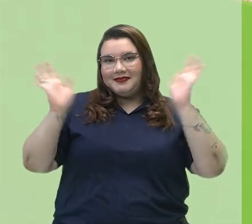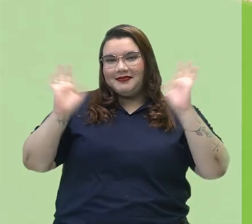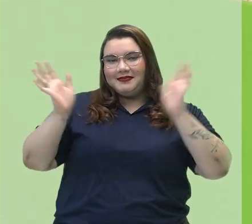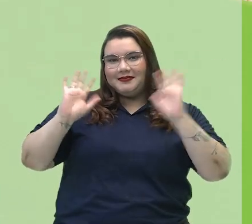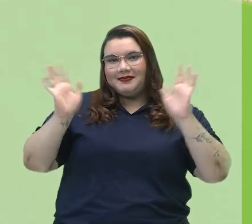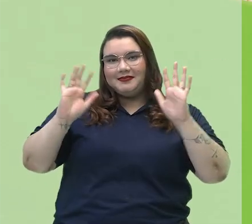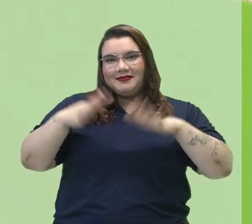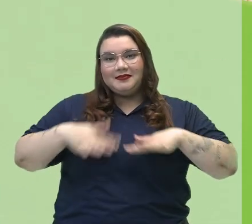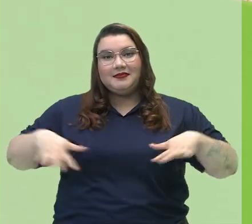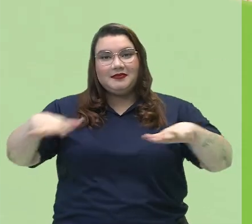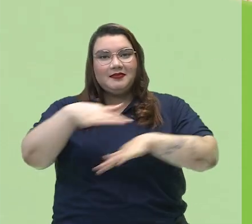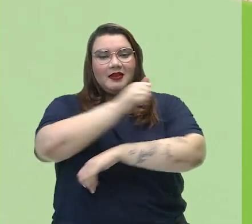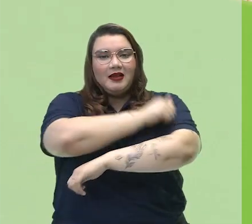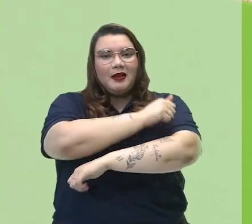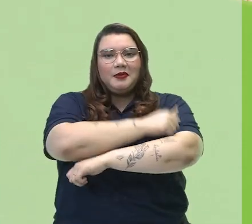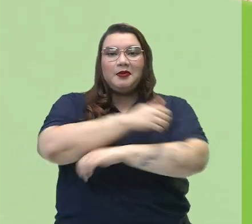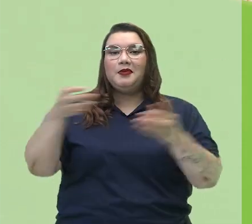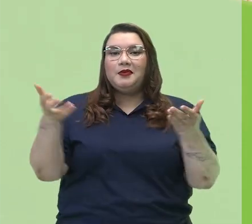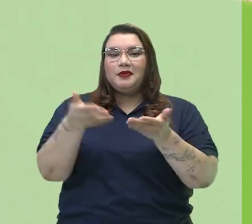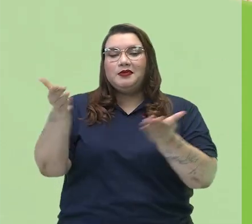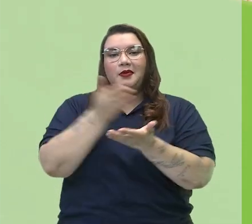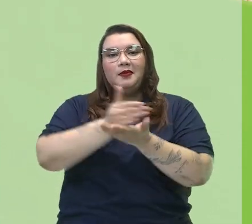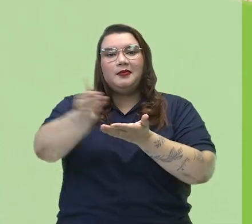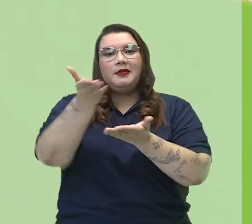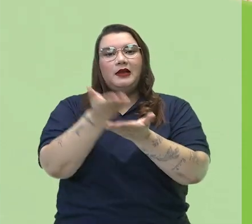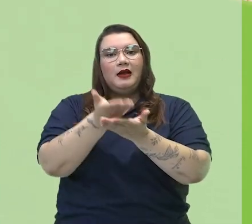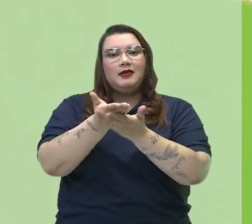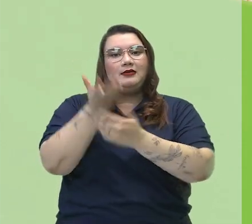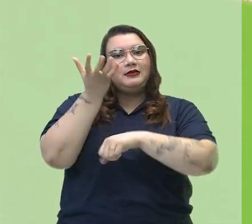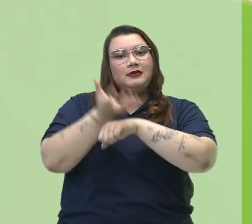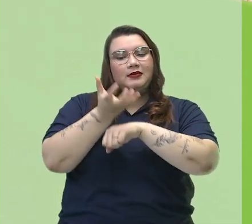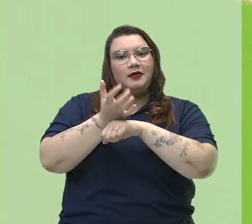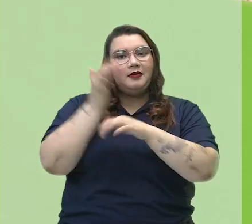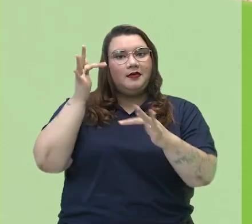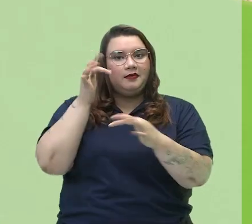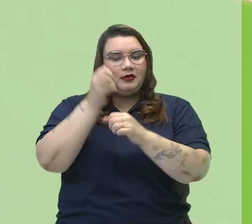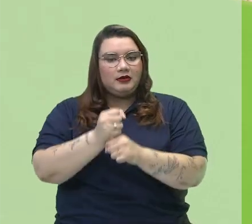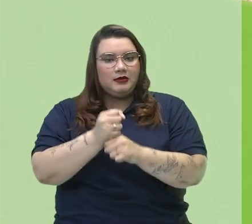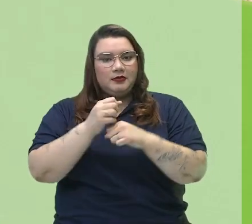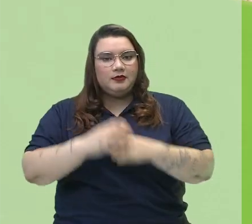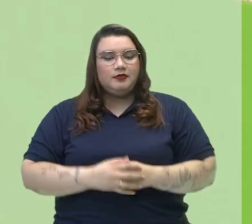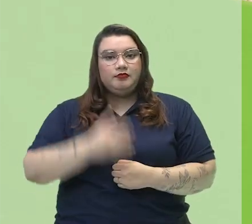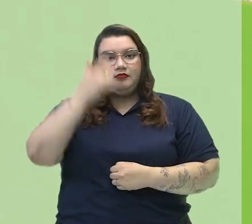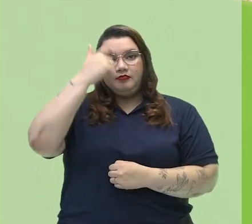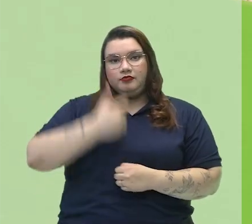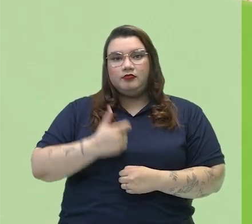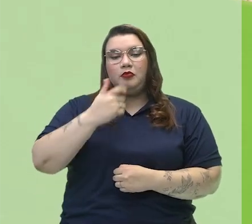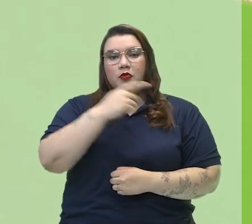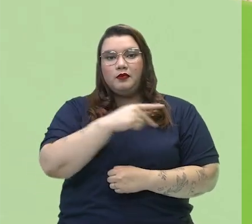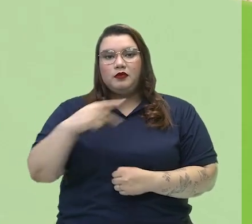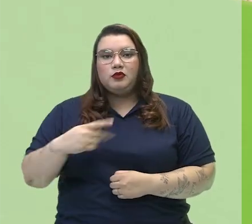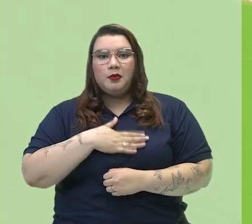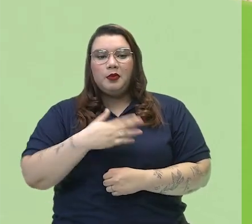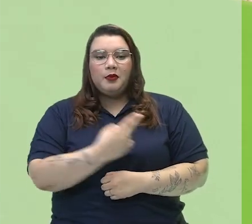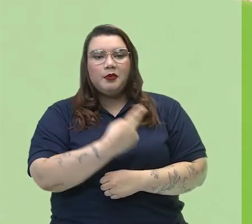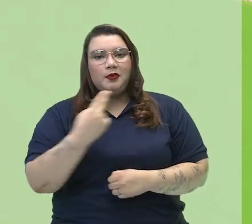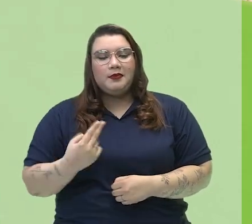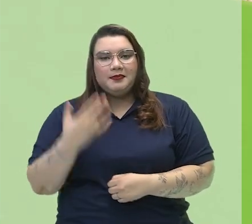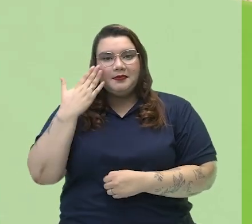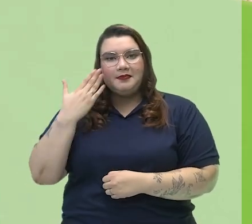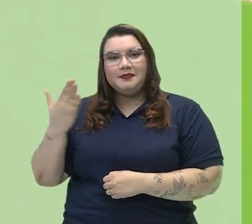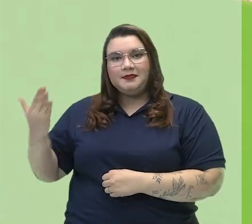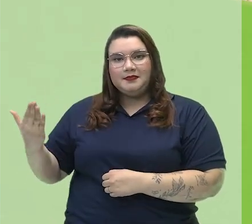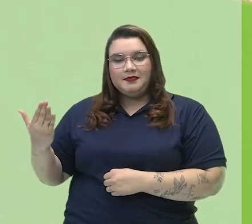Muito bem, queridos estudantes, estamos de volta aqui para darmos início a mais uma aula de física. Aqui quem fala com vocês é o